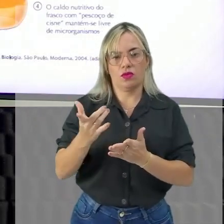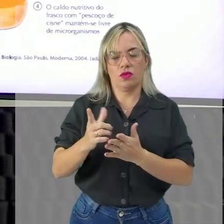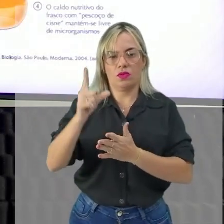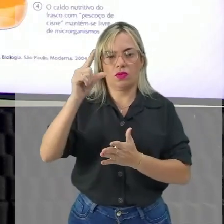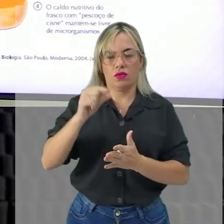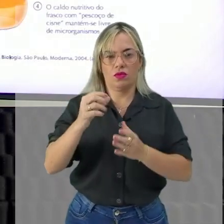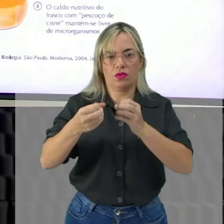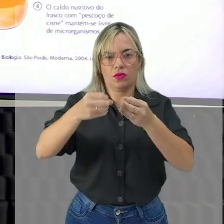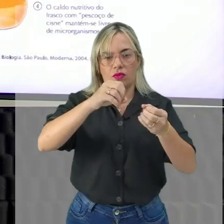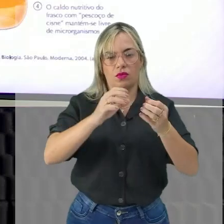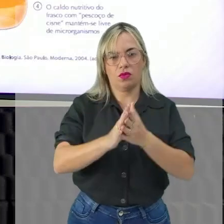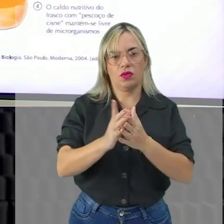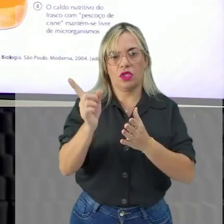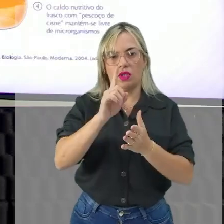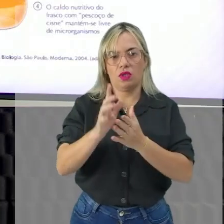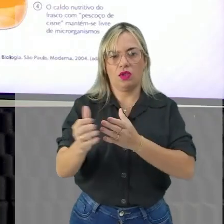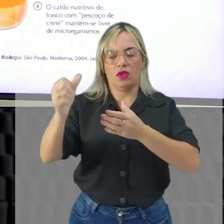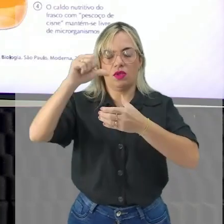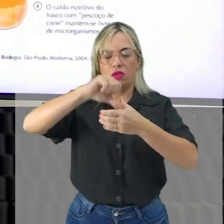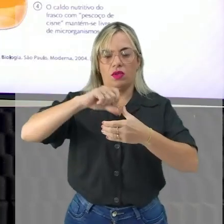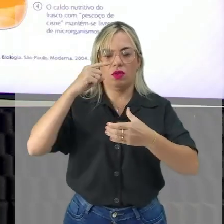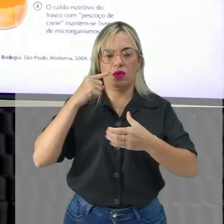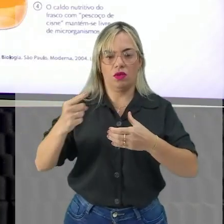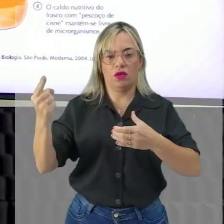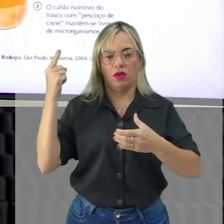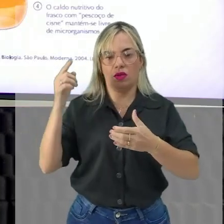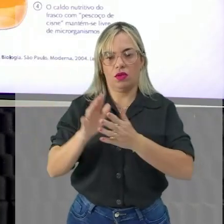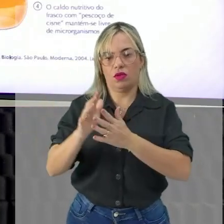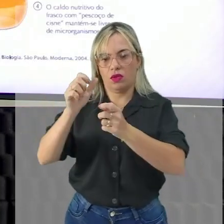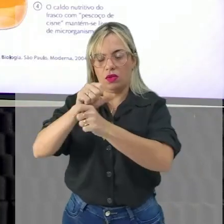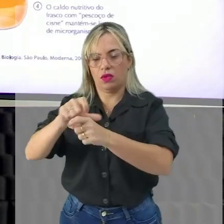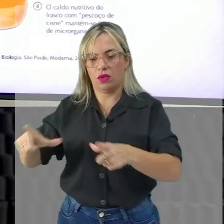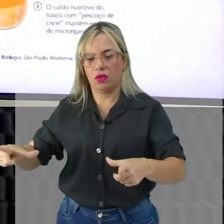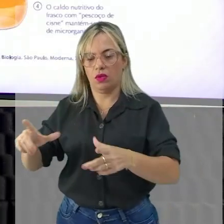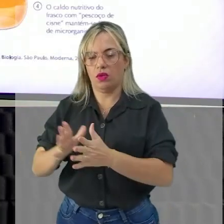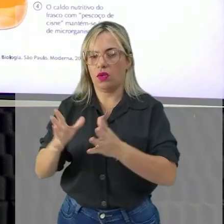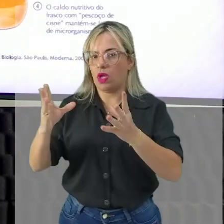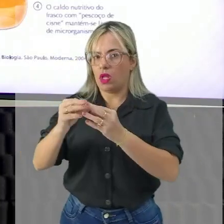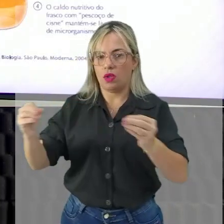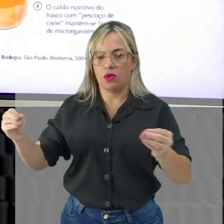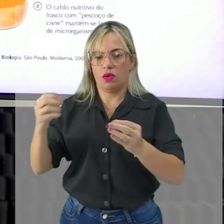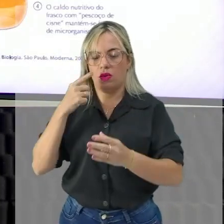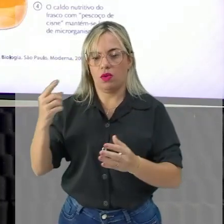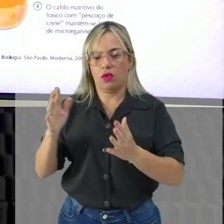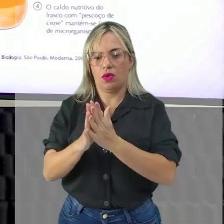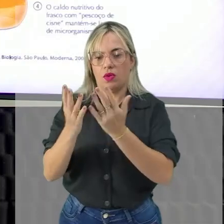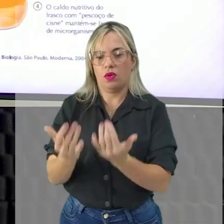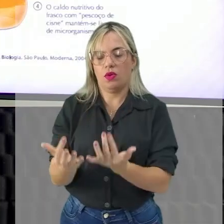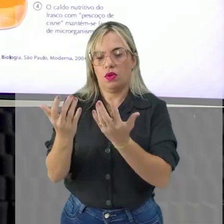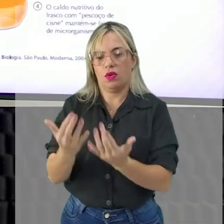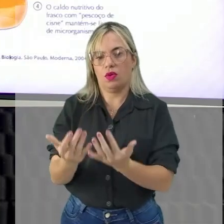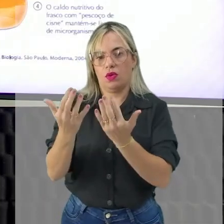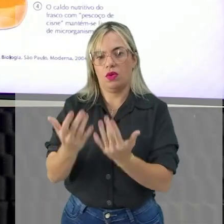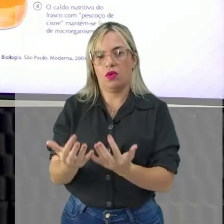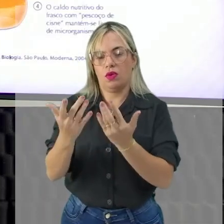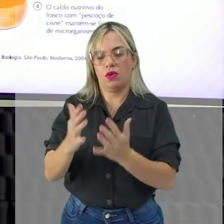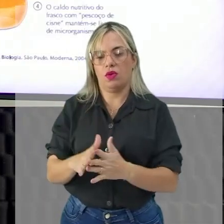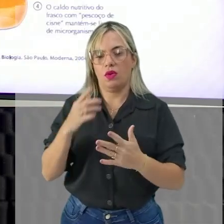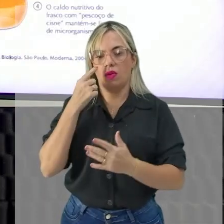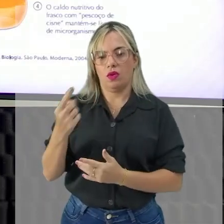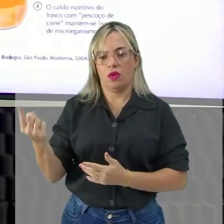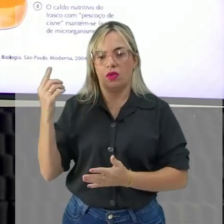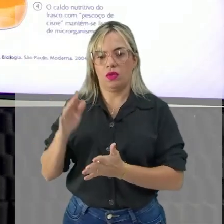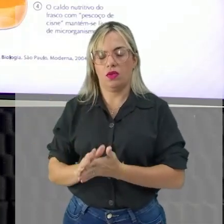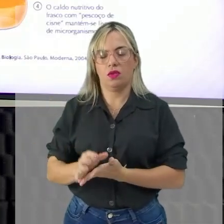no caldo. E aí ele esterilizou o que já tinha lá. Ele eliminou o que já tinha lá através do processo de